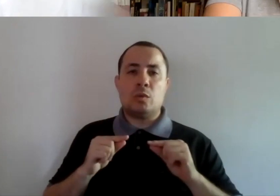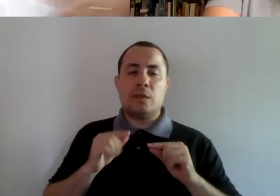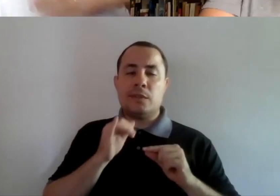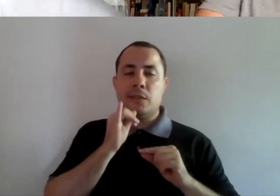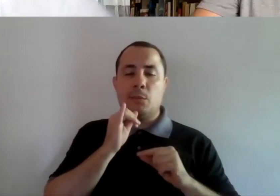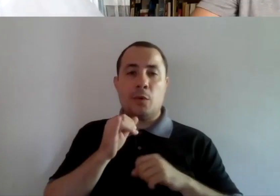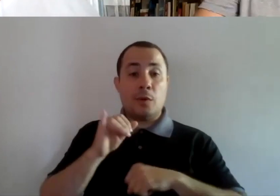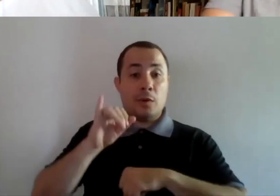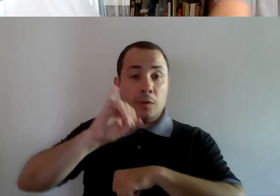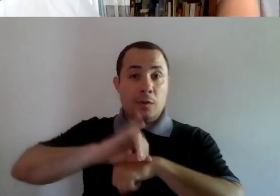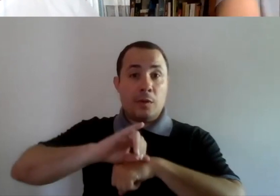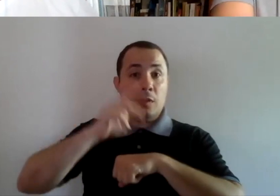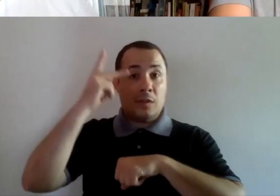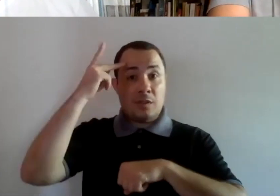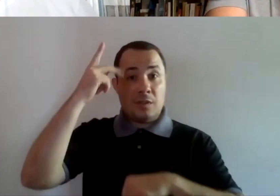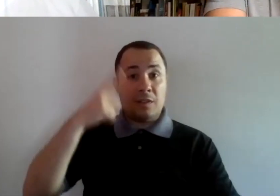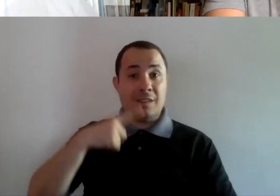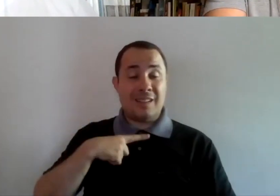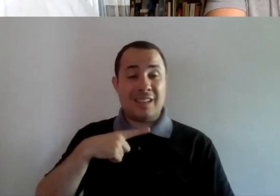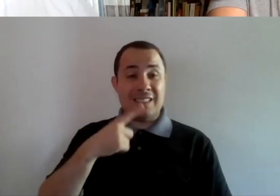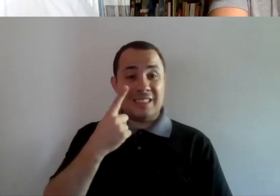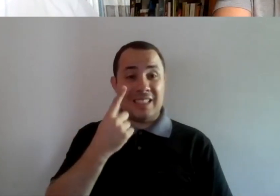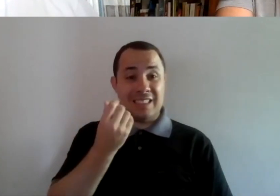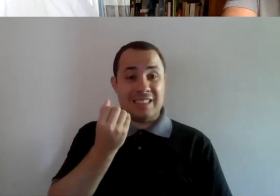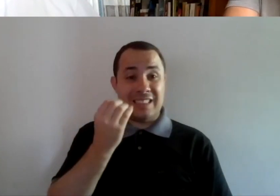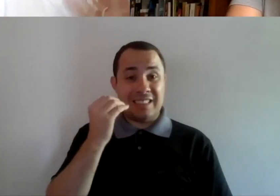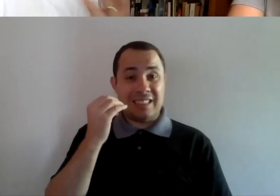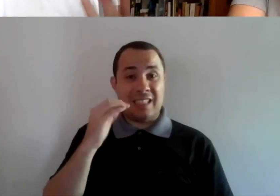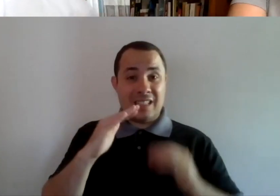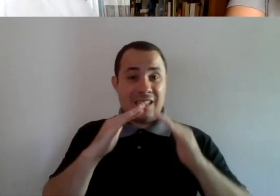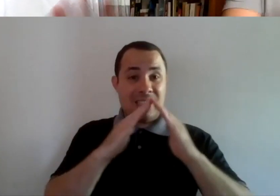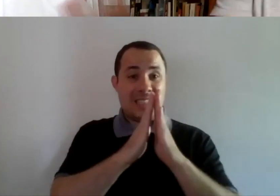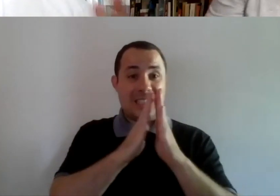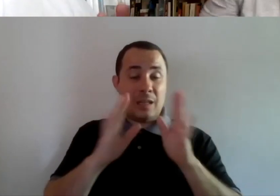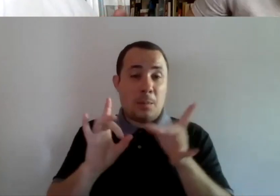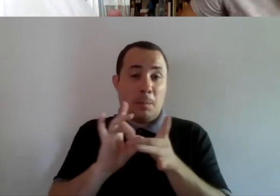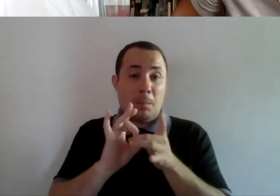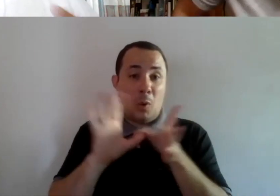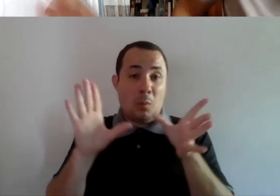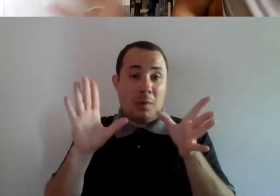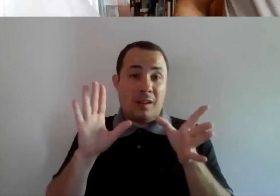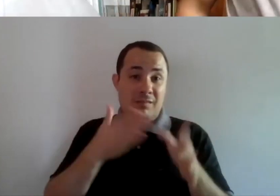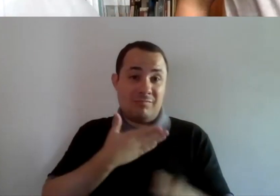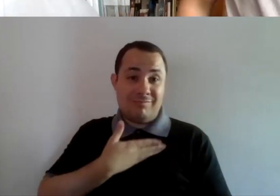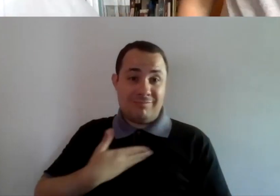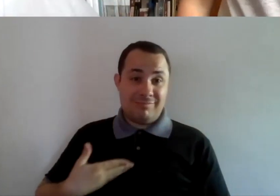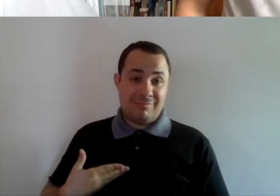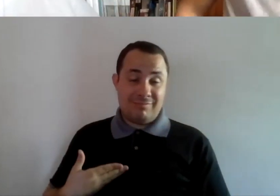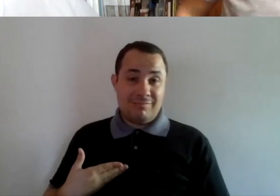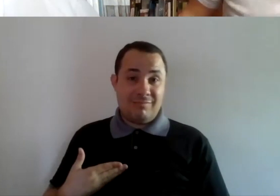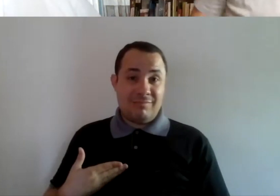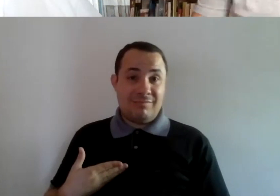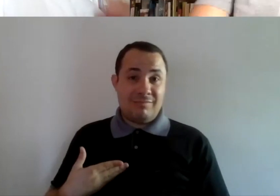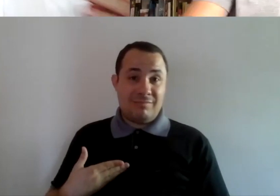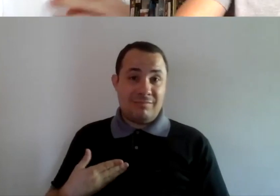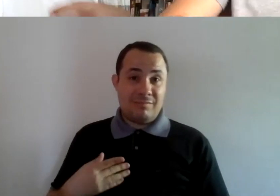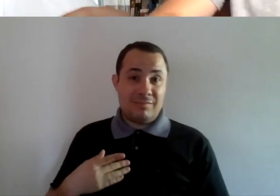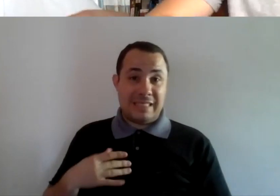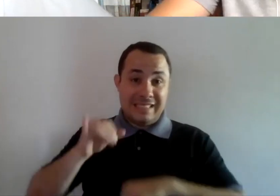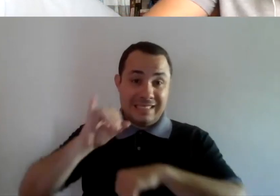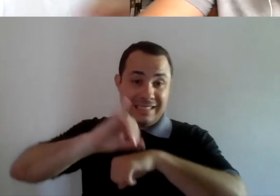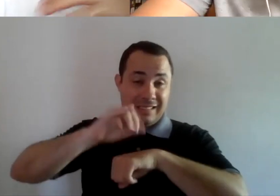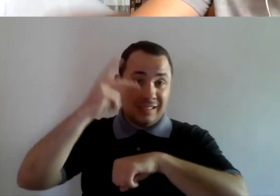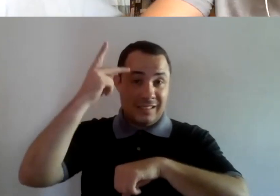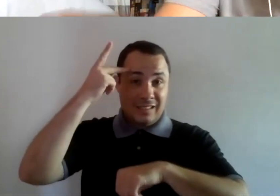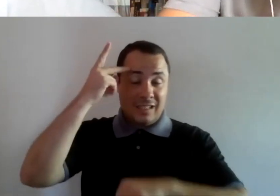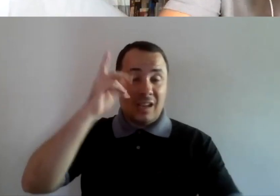Paulo tem cerca de 60 bibliotecas públicas, né? Uma coisa assim, cerca de 60 bibliotecas públicas só no município espalhadas. Cada uma